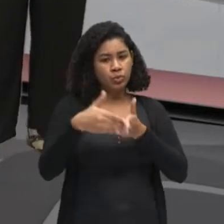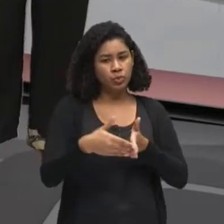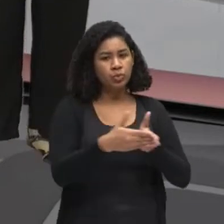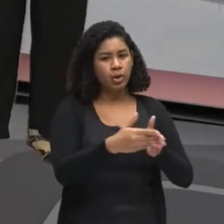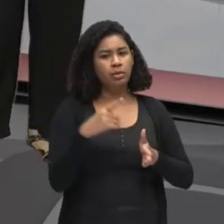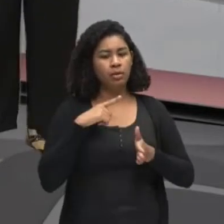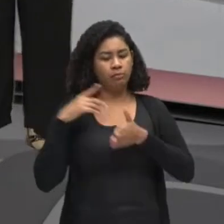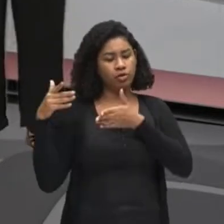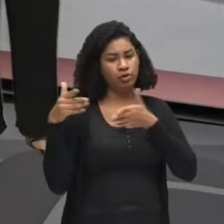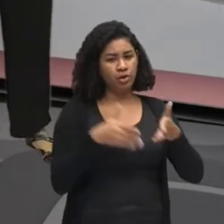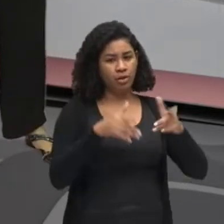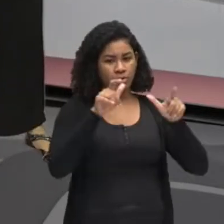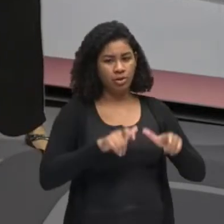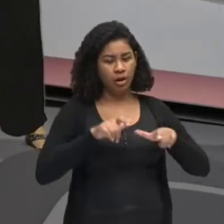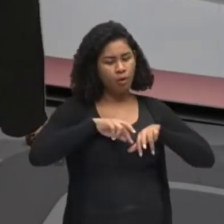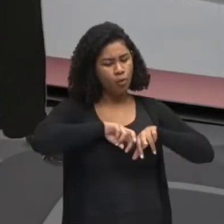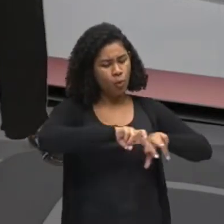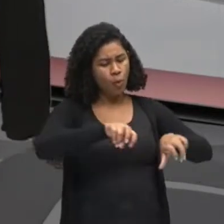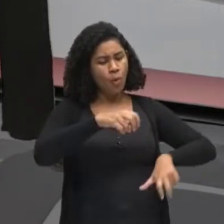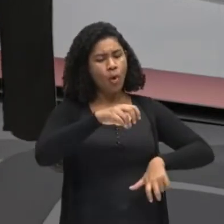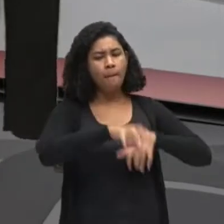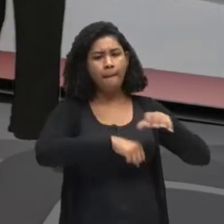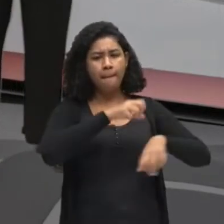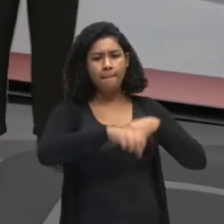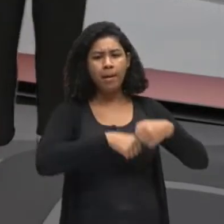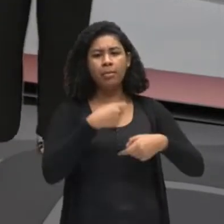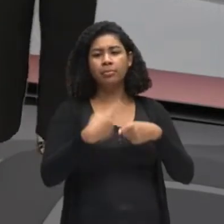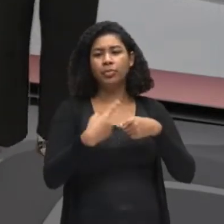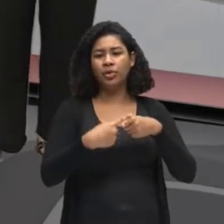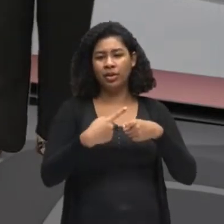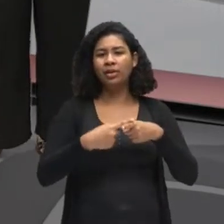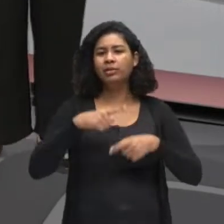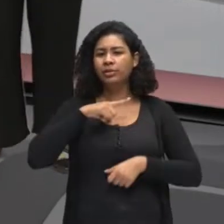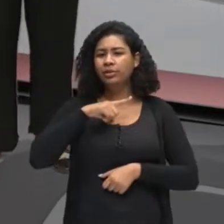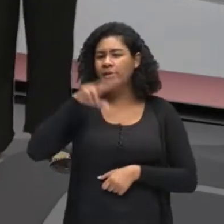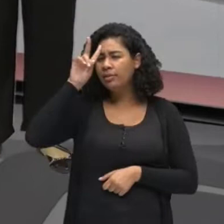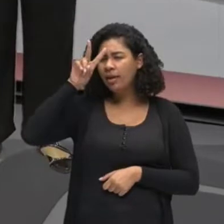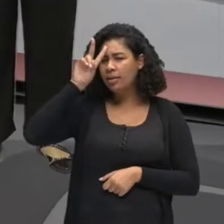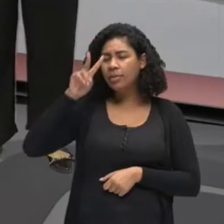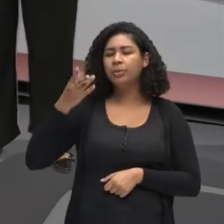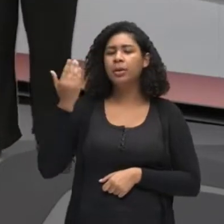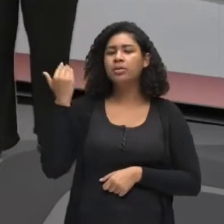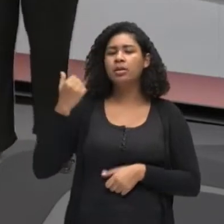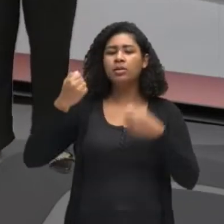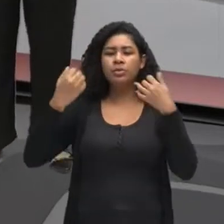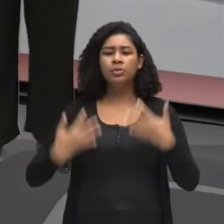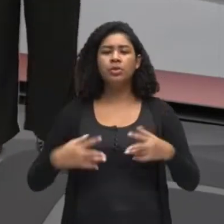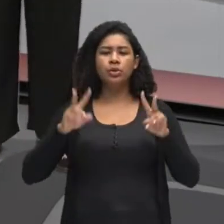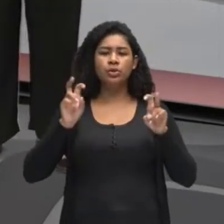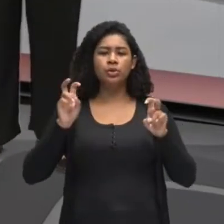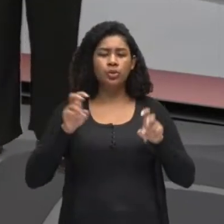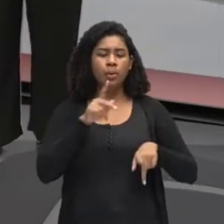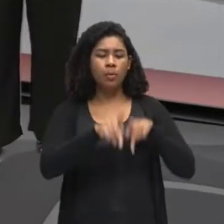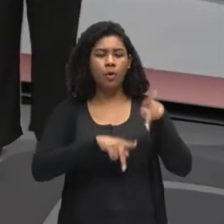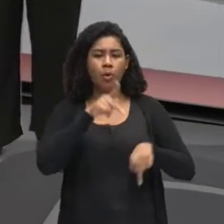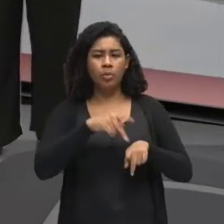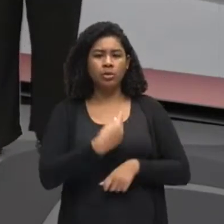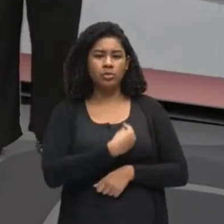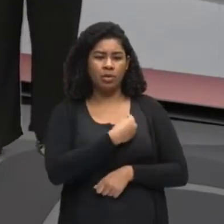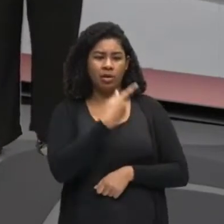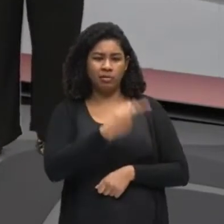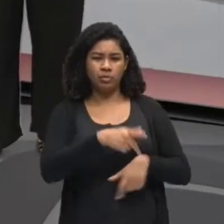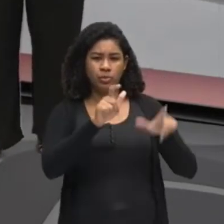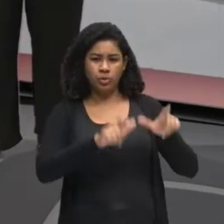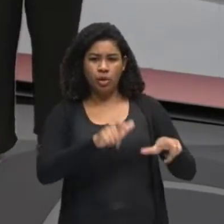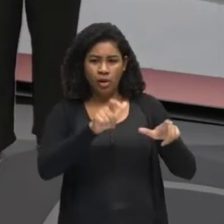Porque ela tinha ali a sua ideia de vislumbre. Vocês viram lá quando a gente estudou os povos pré-colombianos que muitas lendas